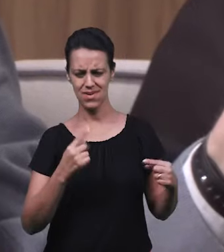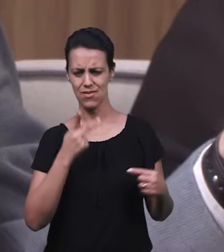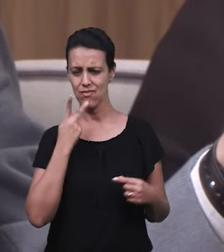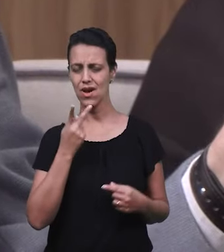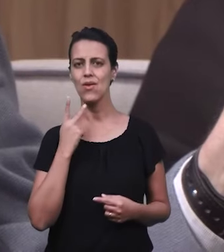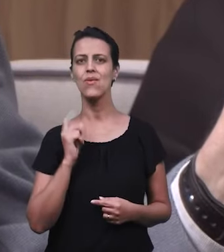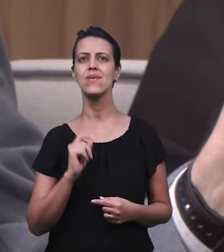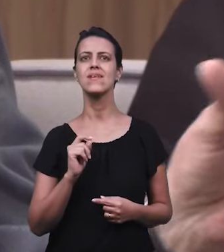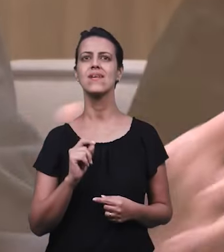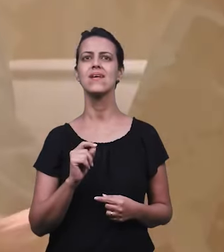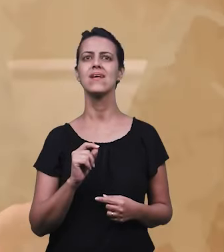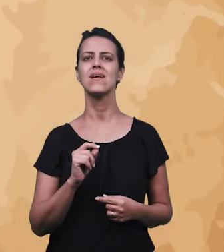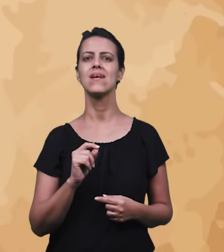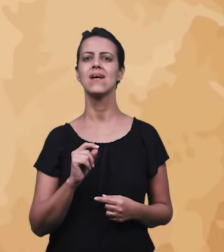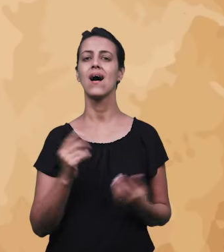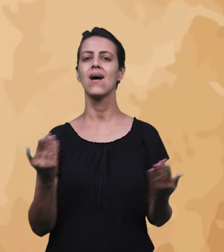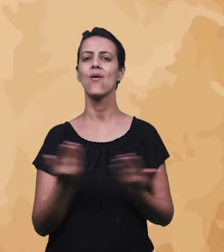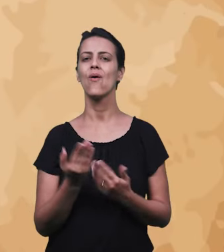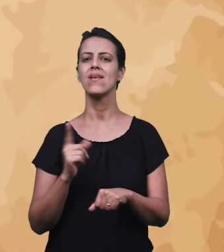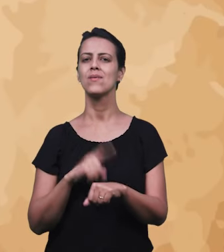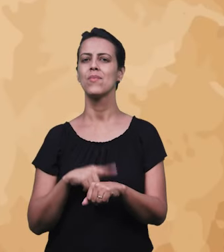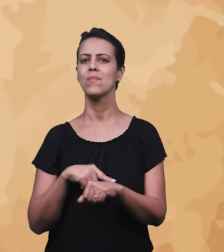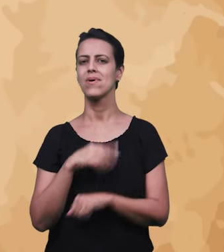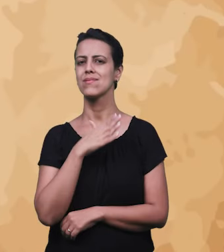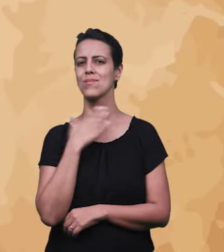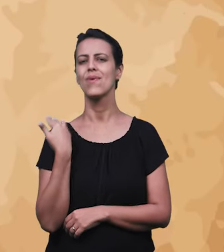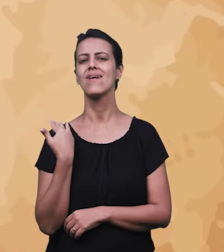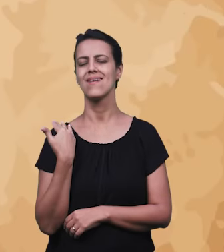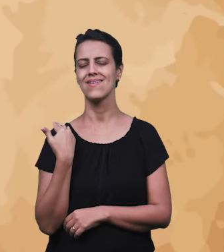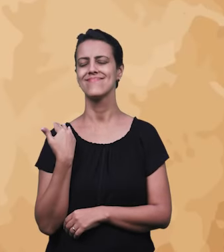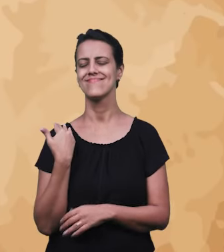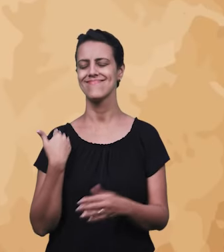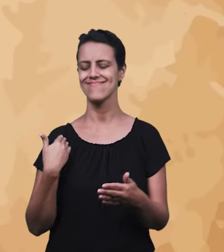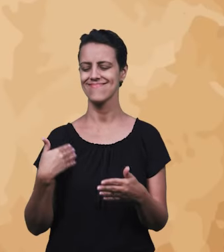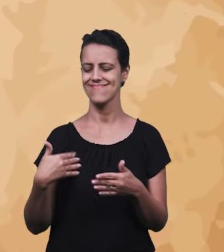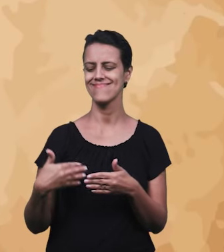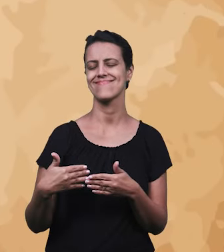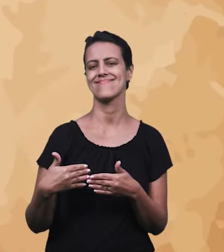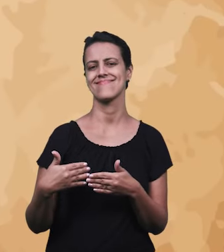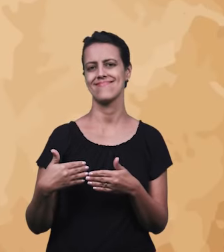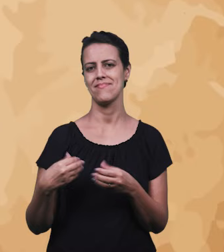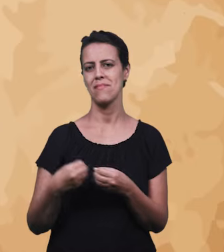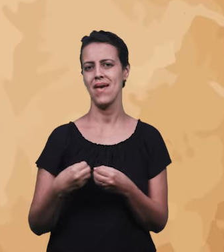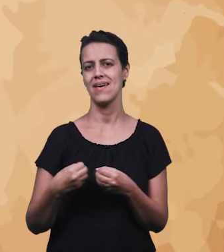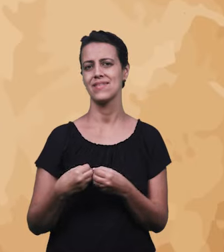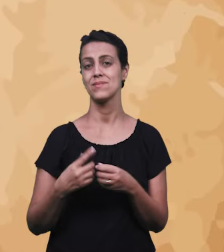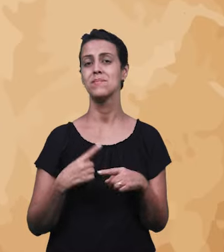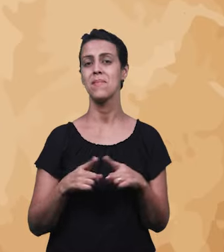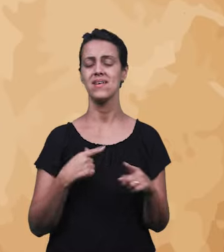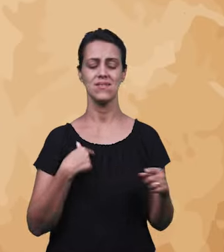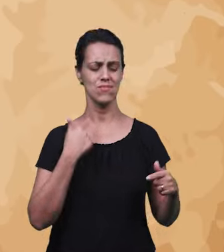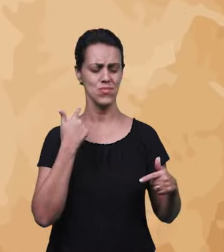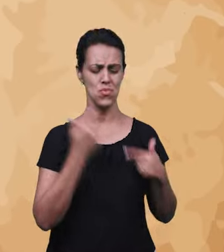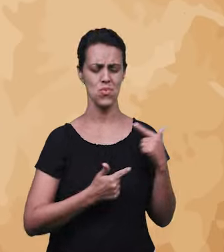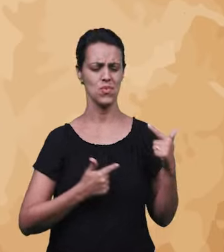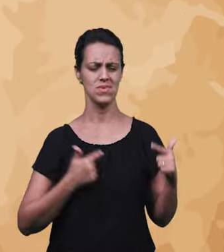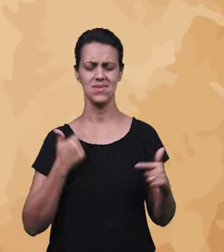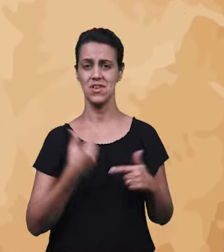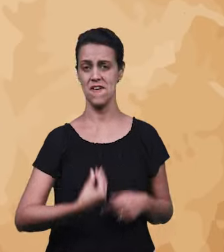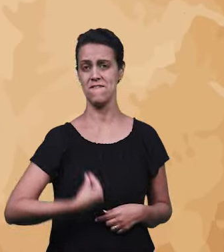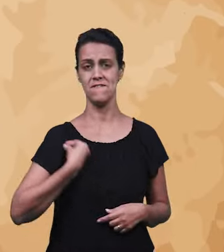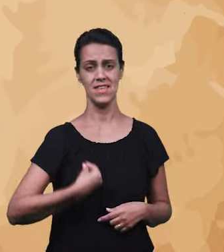aflições. Ele diz assim: o tempo da minha partida está próximo. E ele prossegue: combati o bom combate,